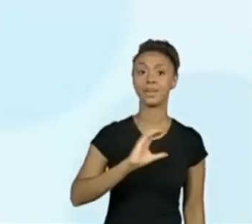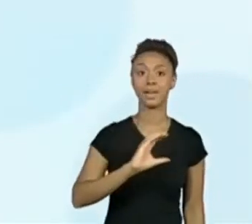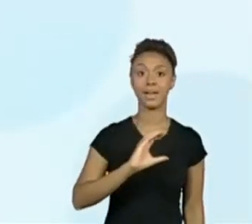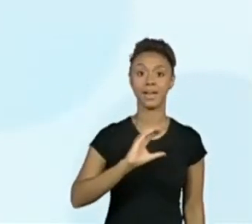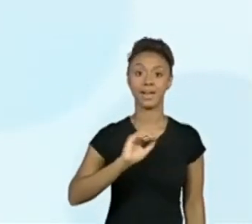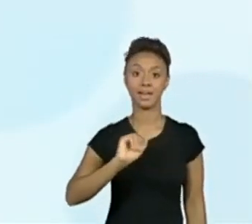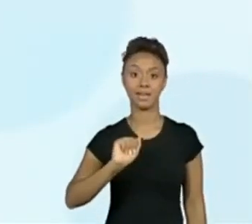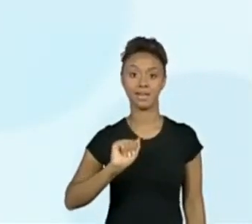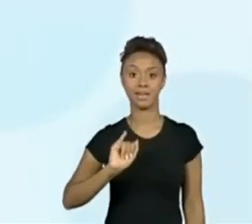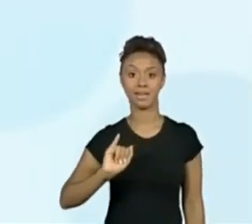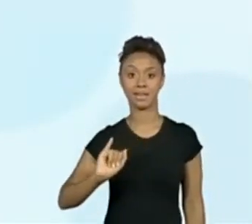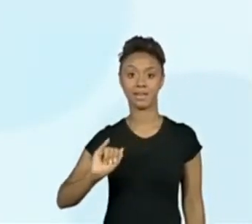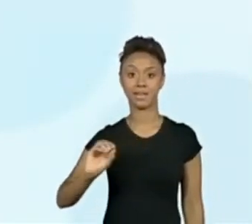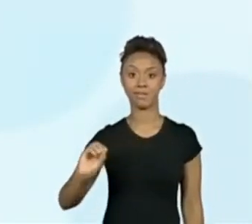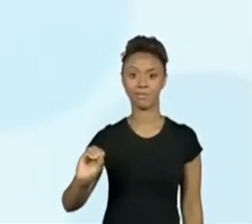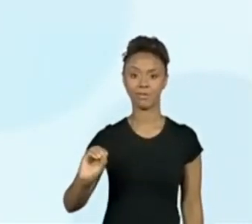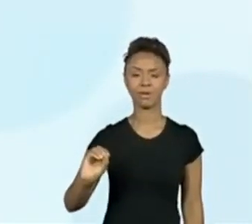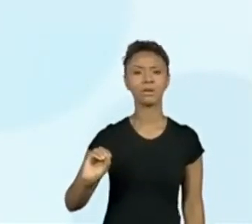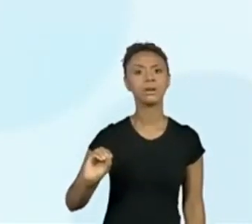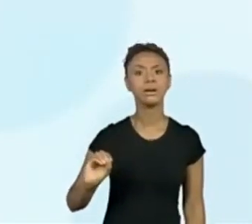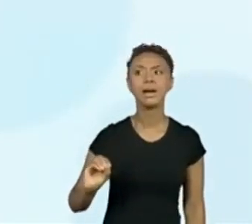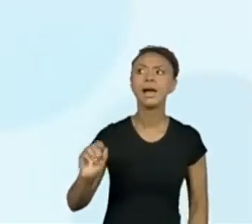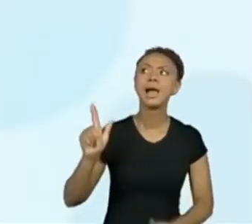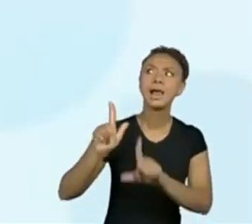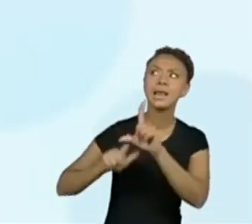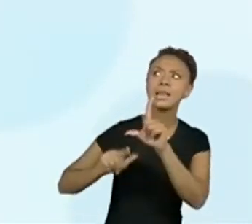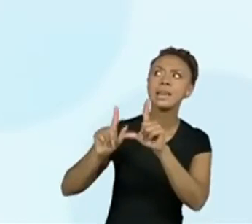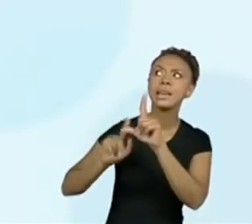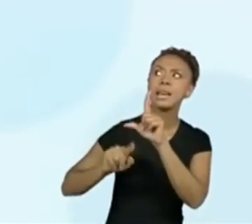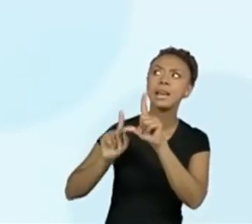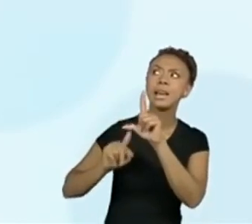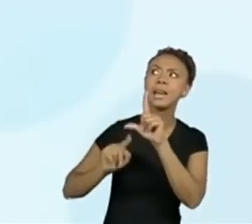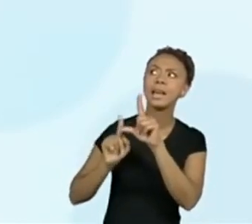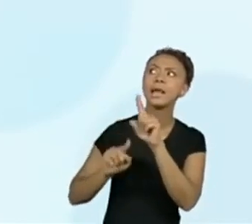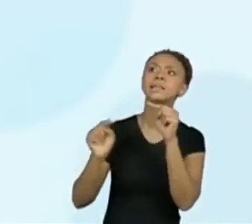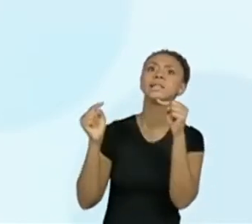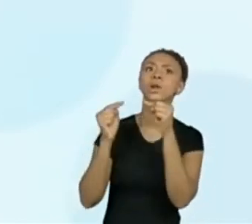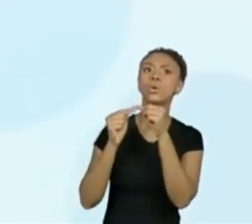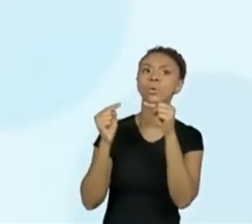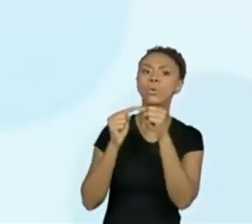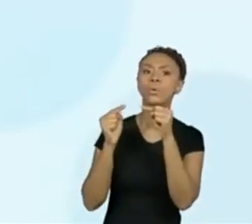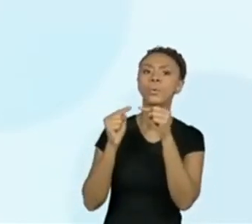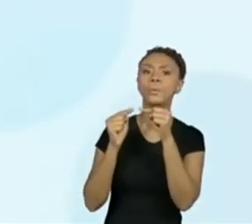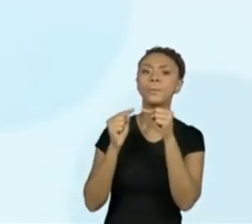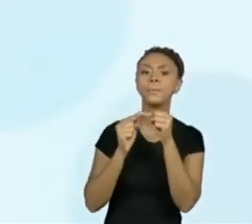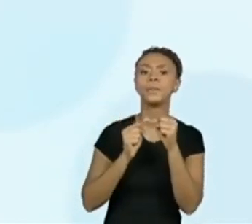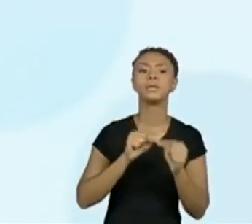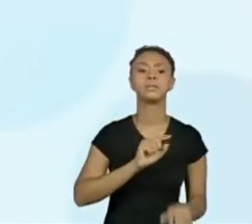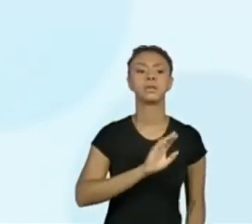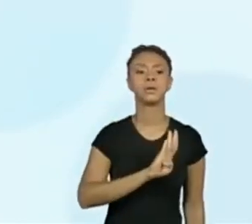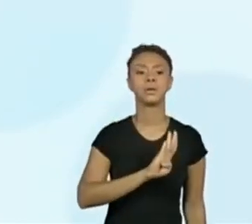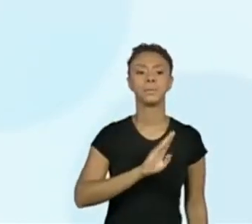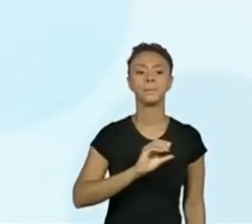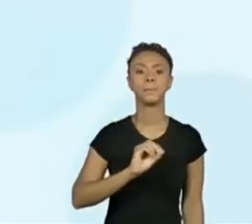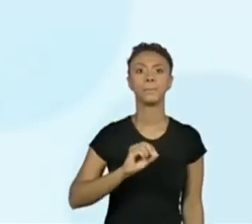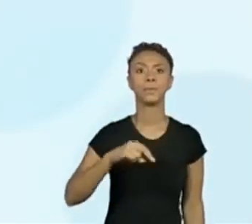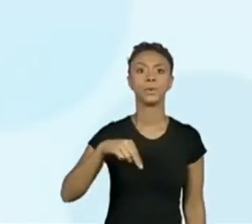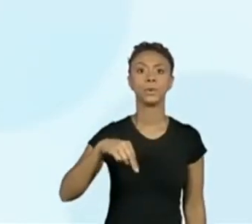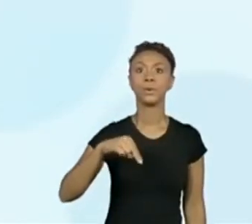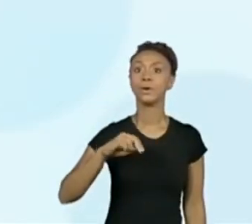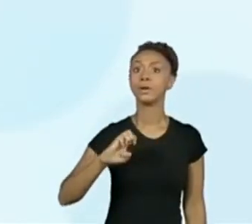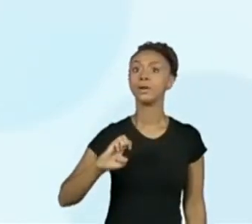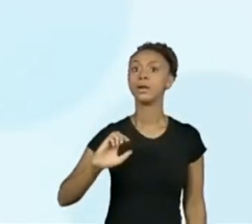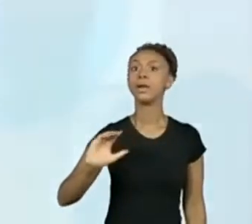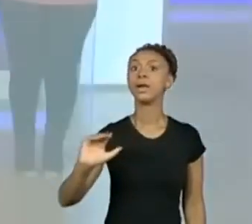Quais as duas letras ou as letras que são boas para escrever o K do boneca que tem no nome do Caio?